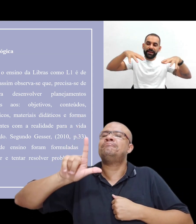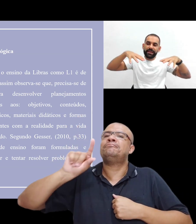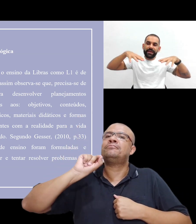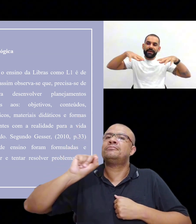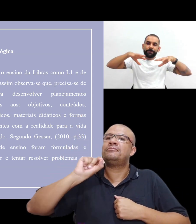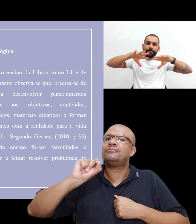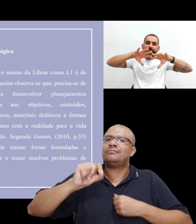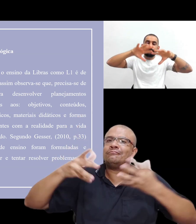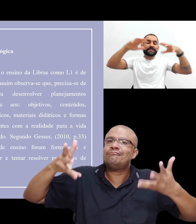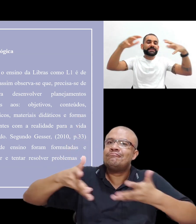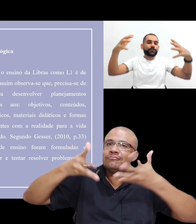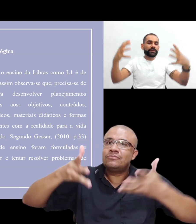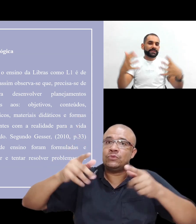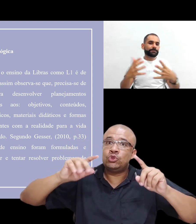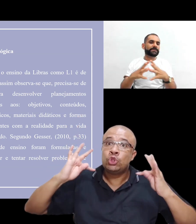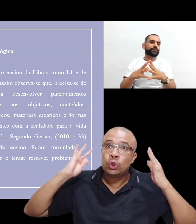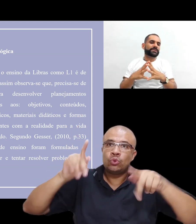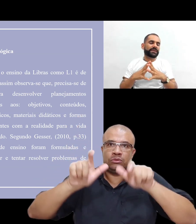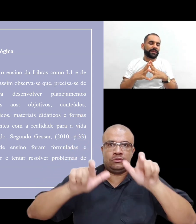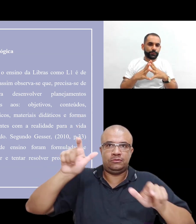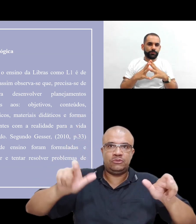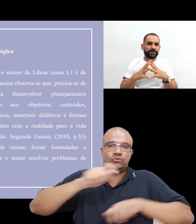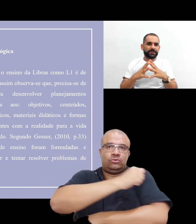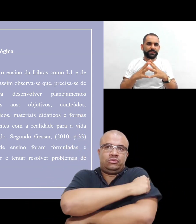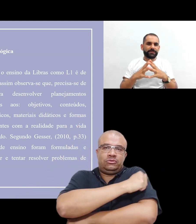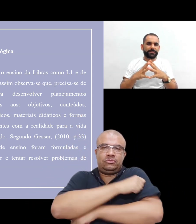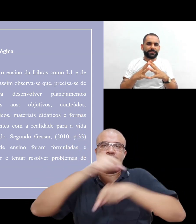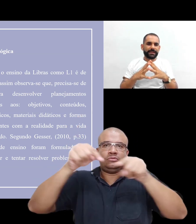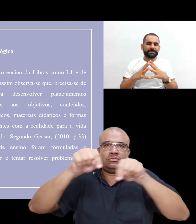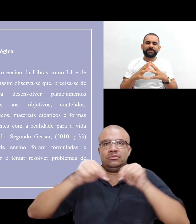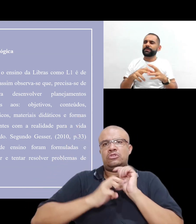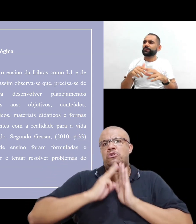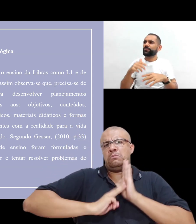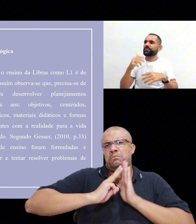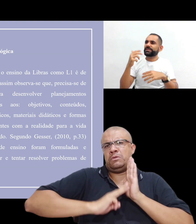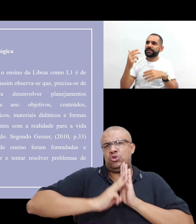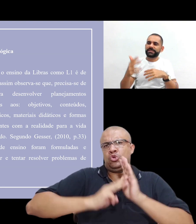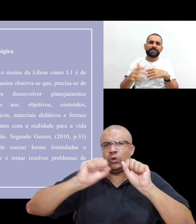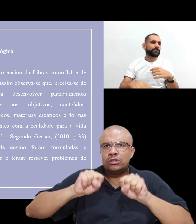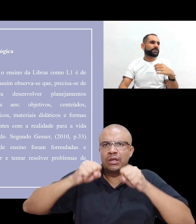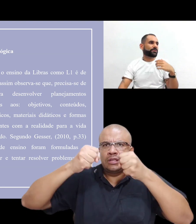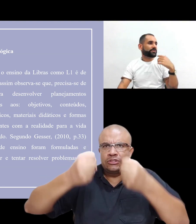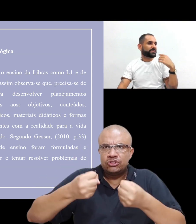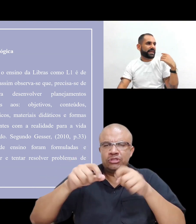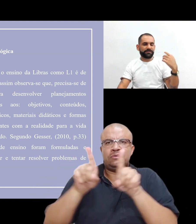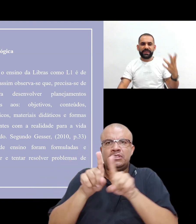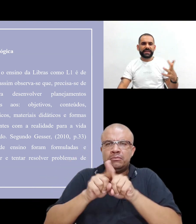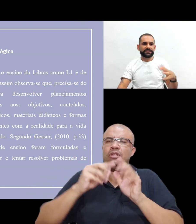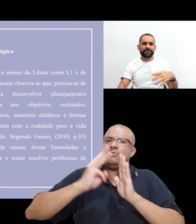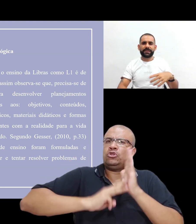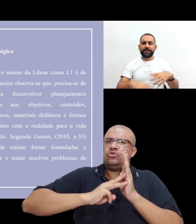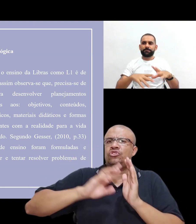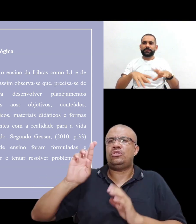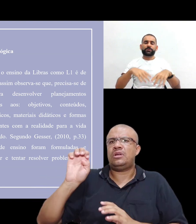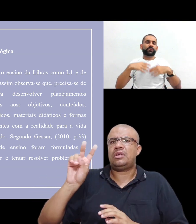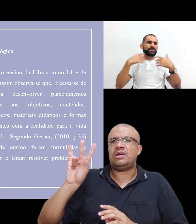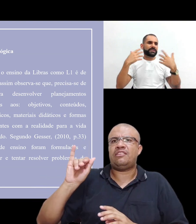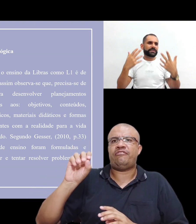conseguir abraçar todas as pessoas daquela turma. Sabe? Seja uma metodologia ativa, metodologia